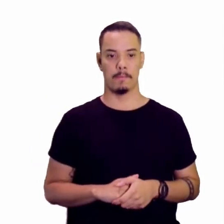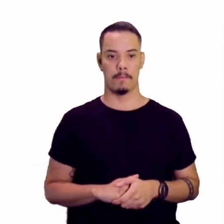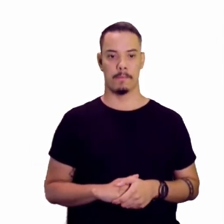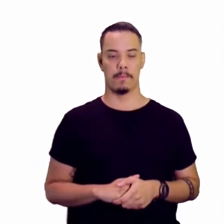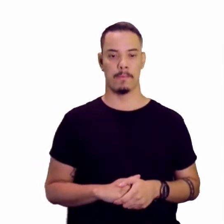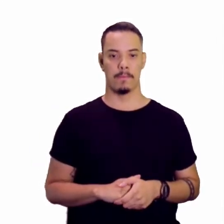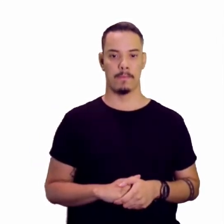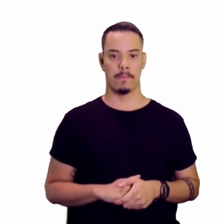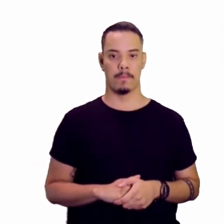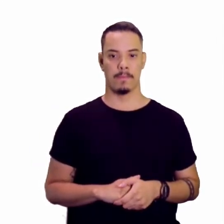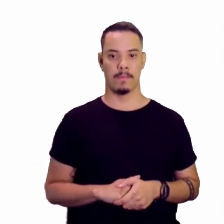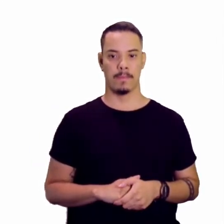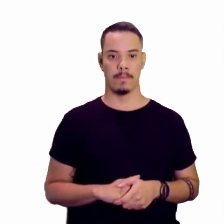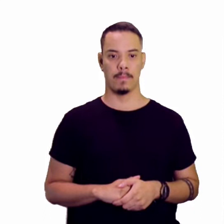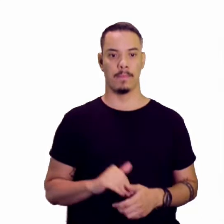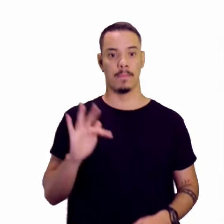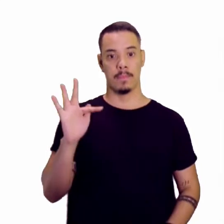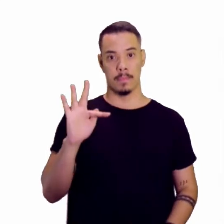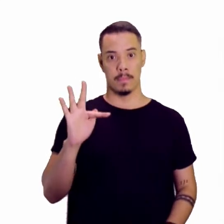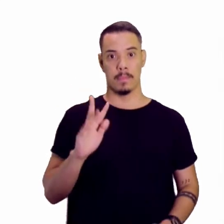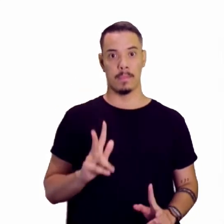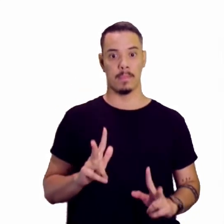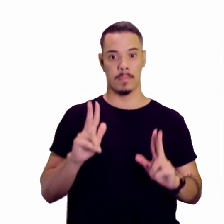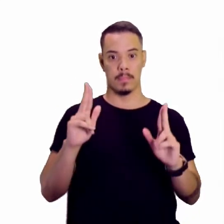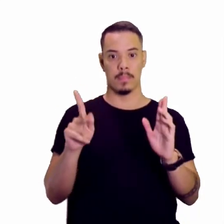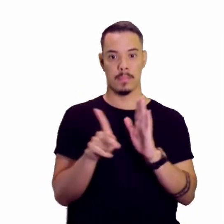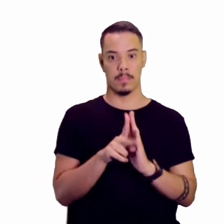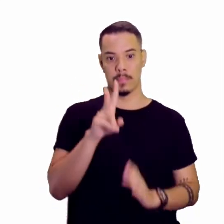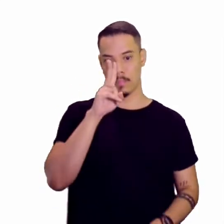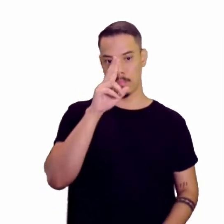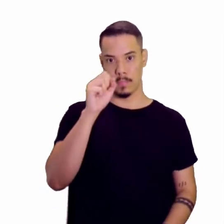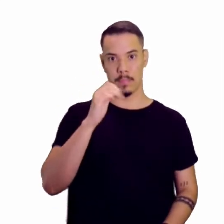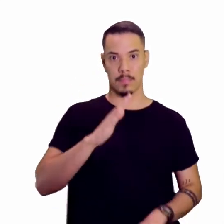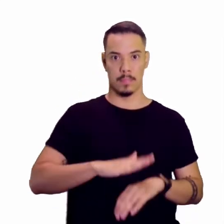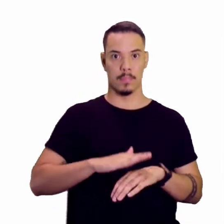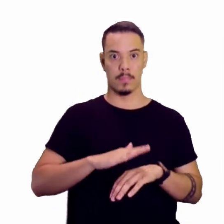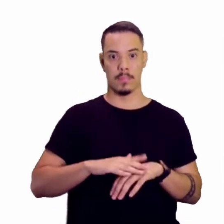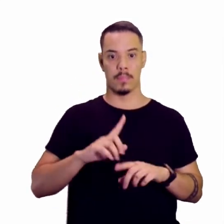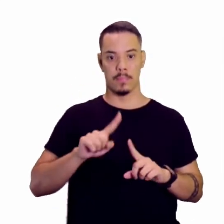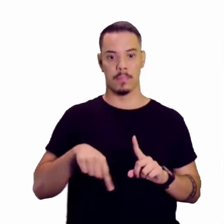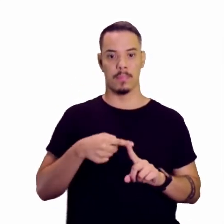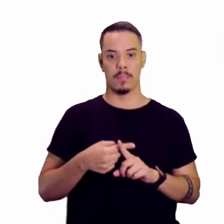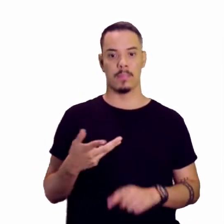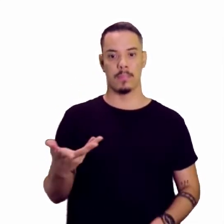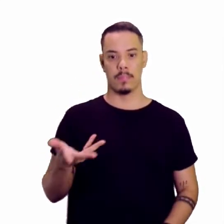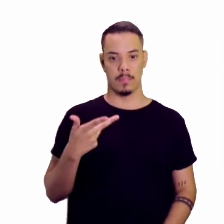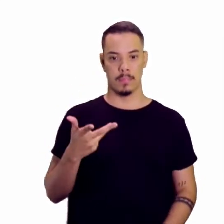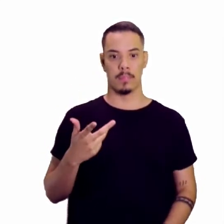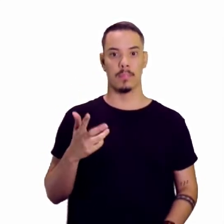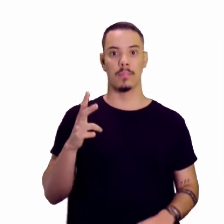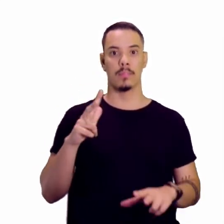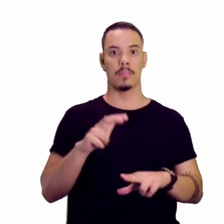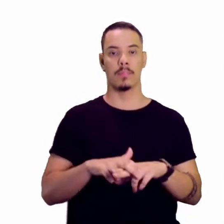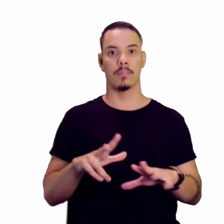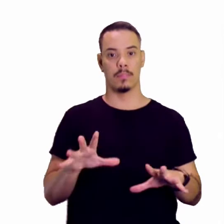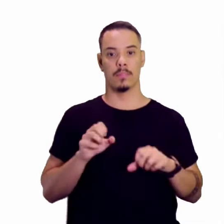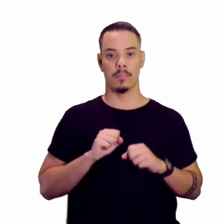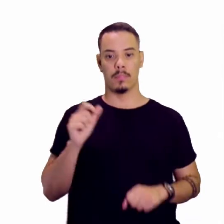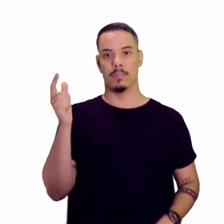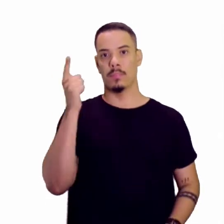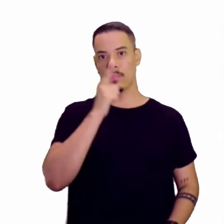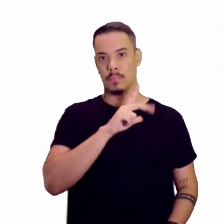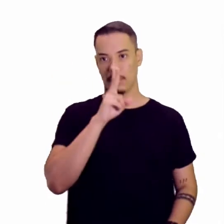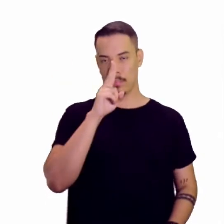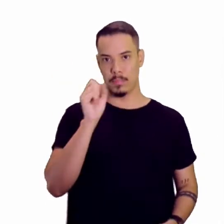Olha ali, olha só. F é o módulo da força que atua no corpo, a aceleração que é adquirida, né, através da força que é aplicada